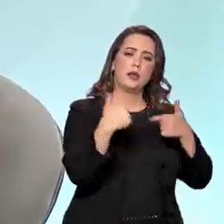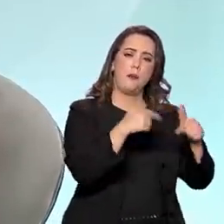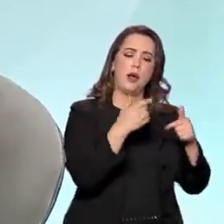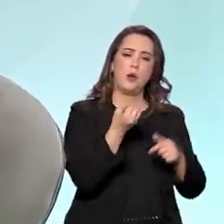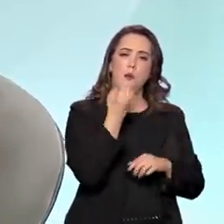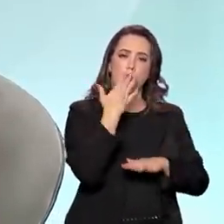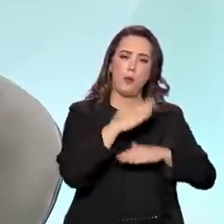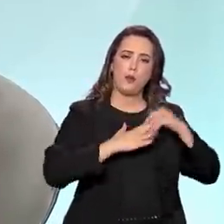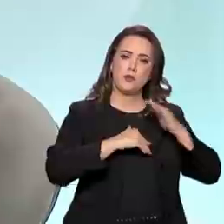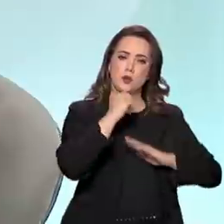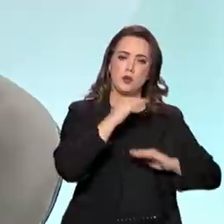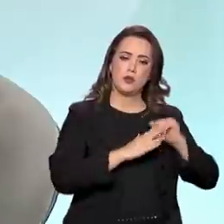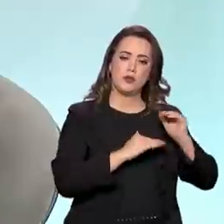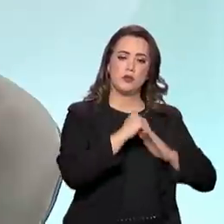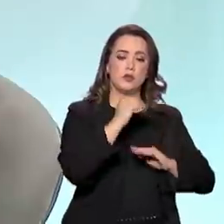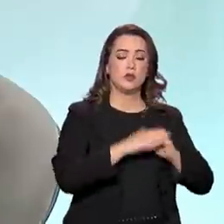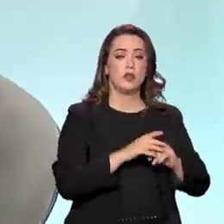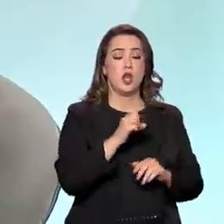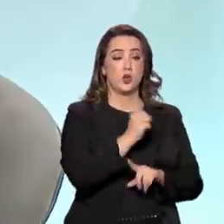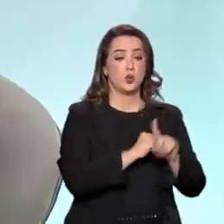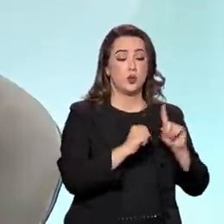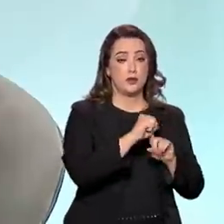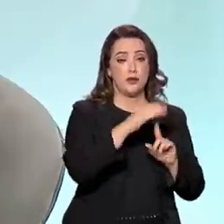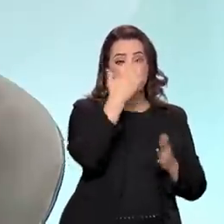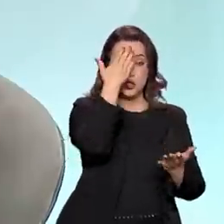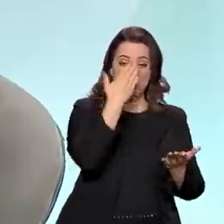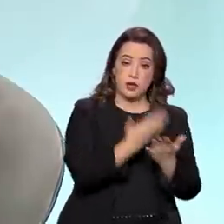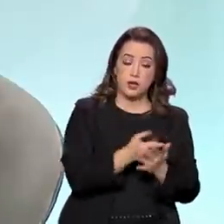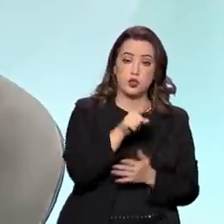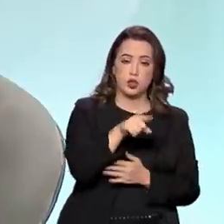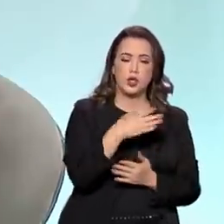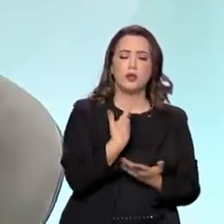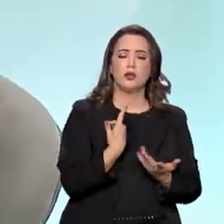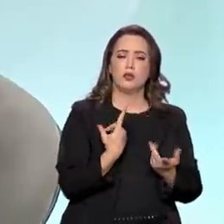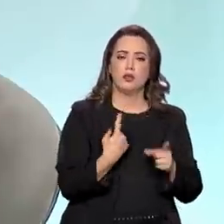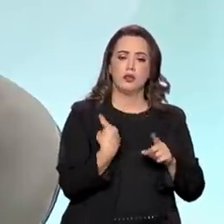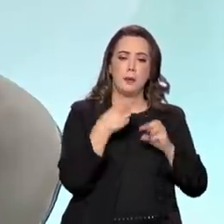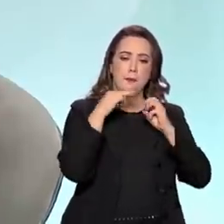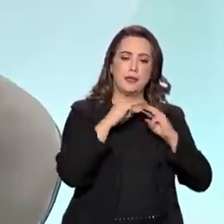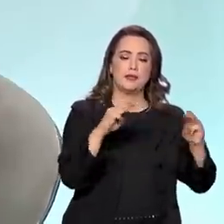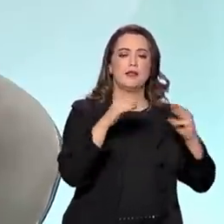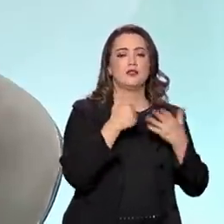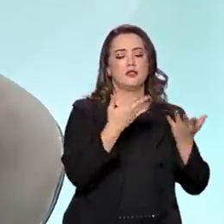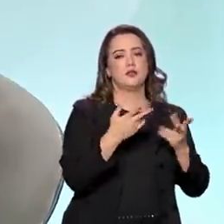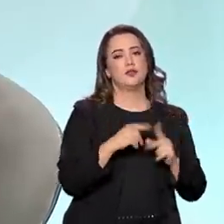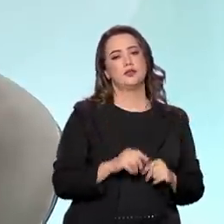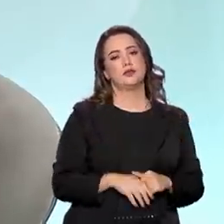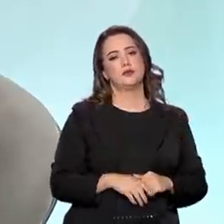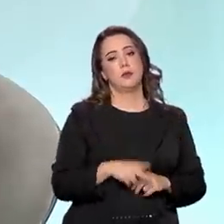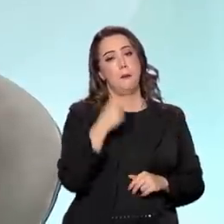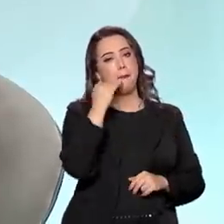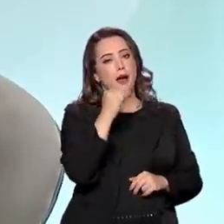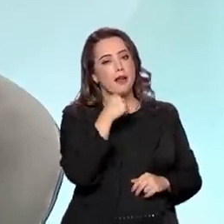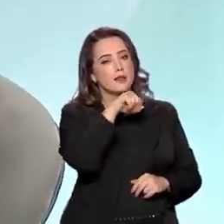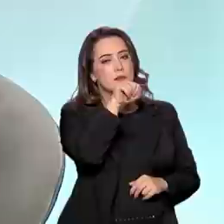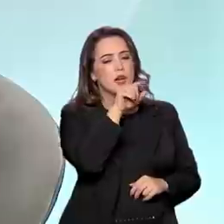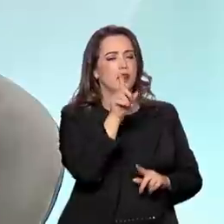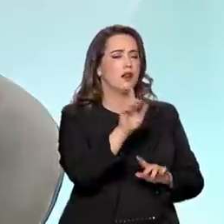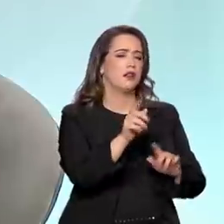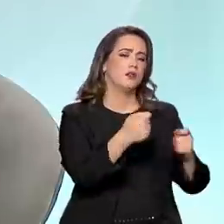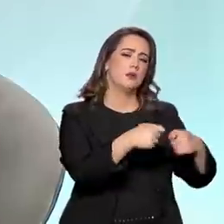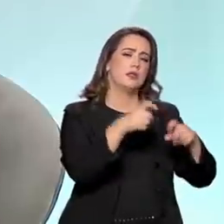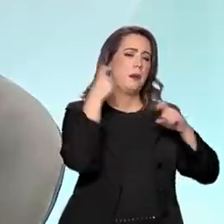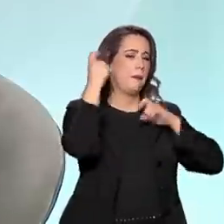é uma instituição de grande credibilidade a sociedade e eu a mensagem que eu manda faz mãe Não fiquem